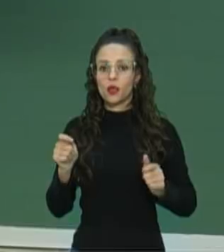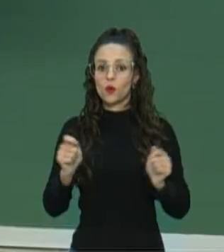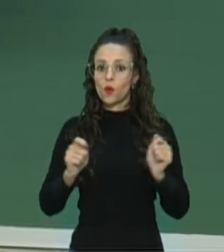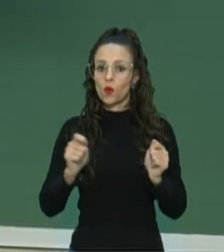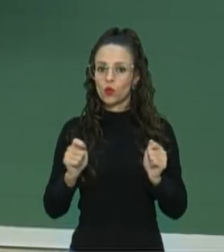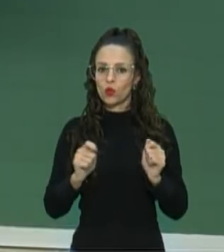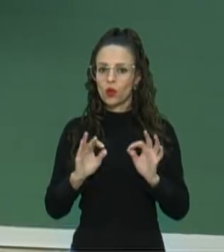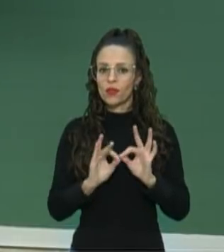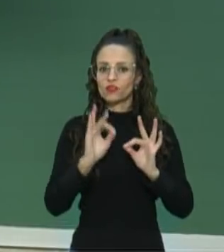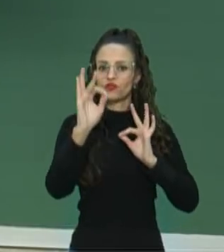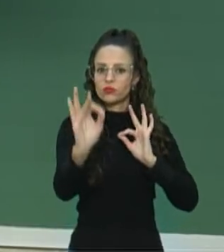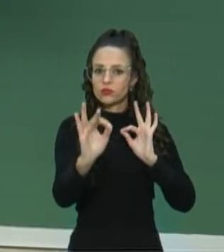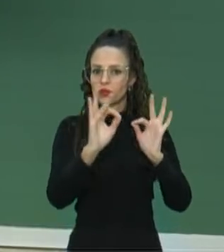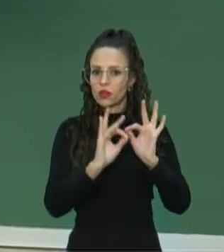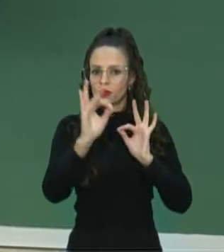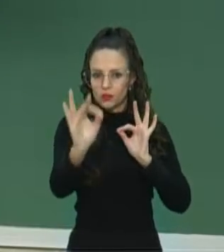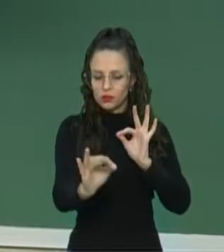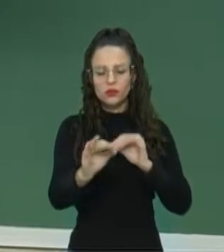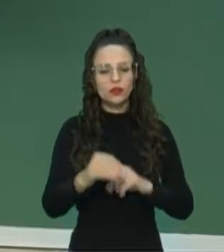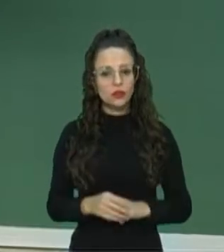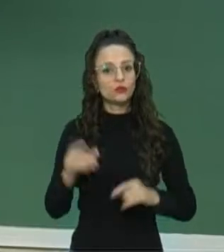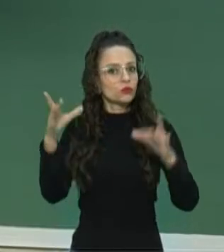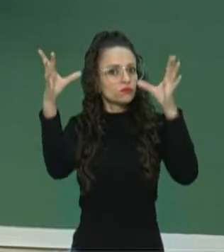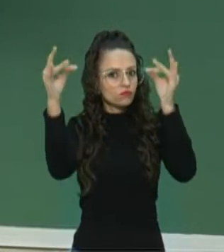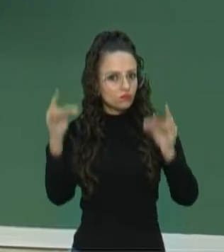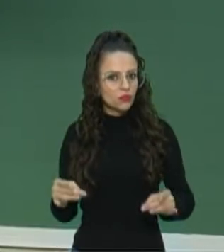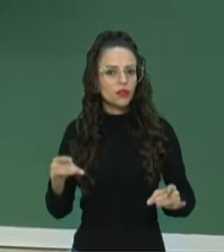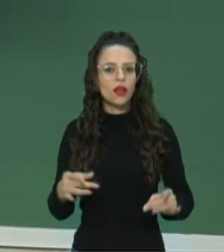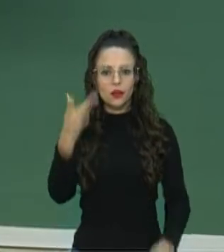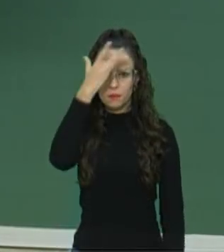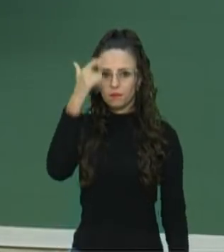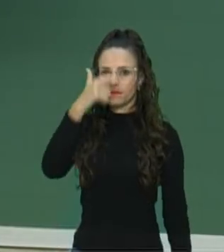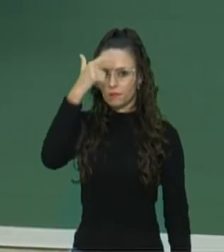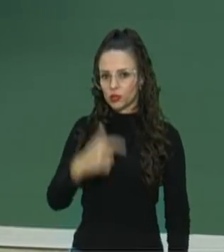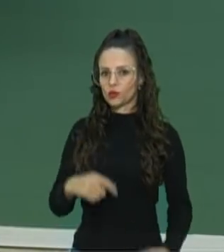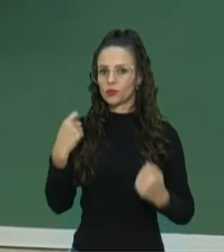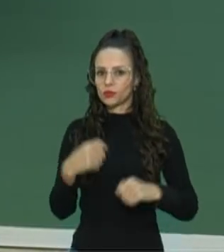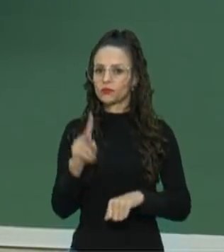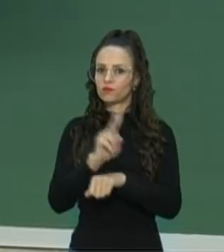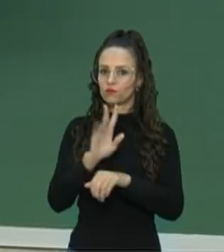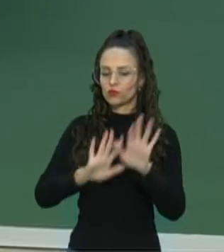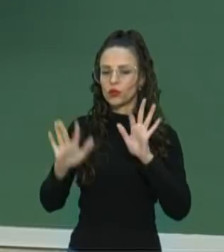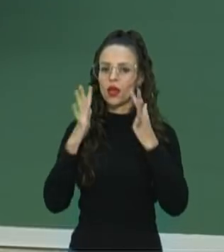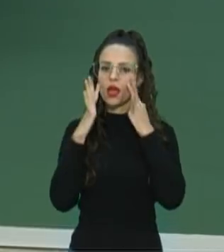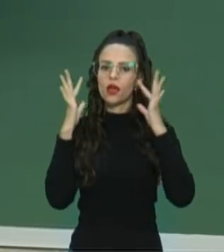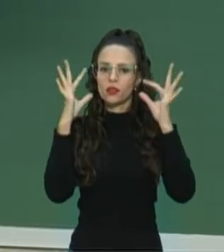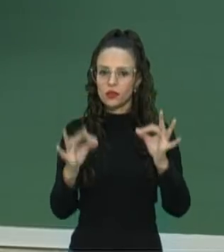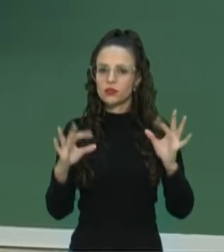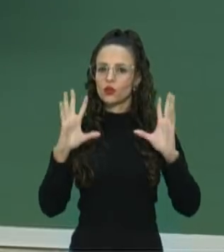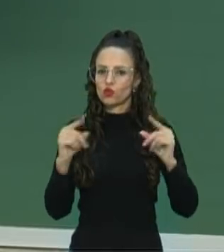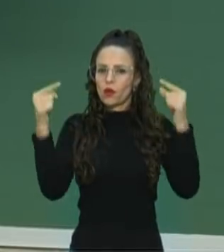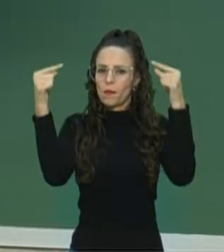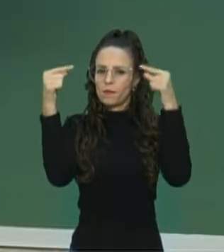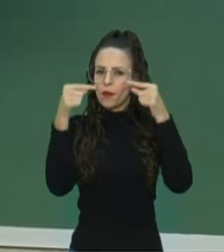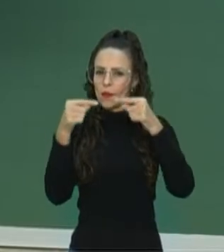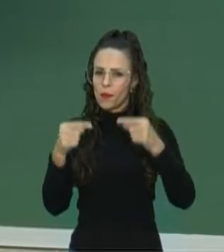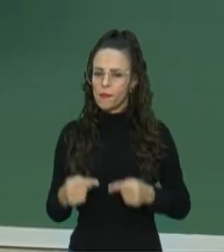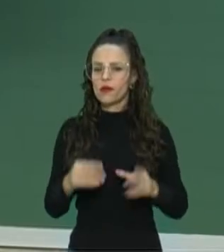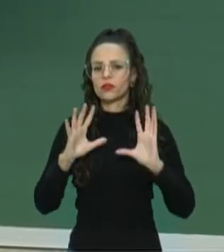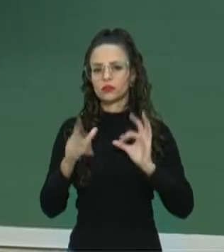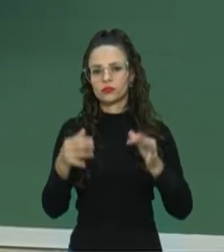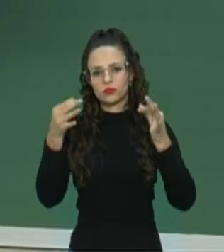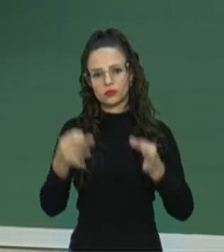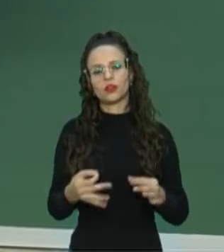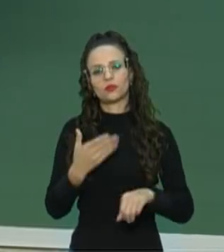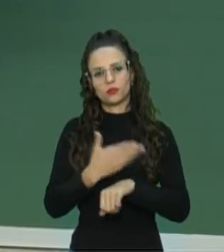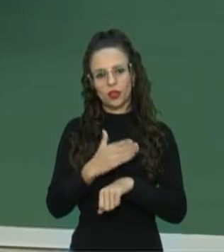tudo isso daí são detalhes que o praticante, que o atleta deve tomar cuidado. Né? Então, sempre está aliando todos esses recursos dentro